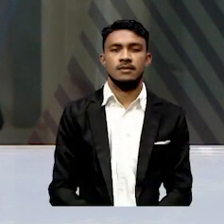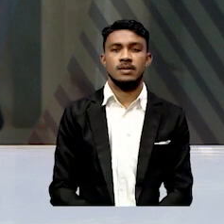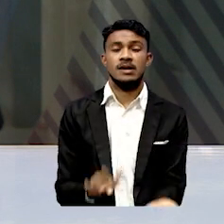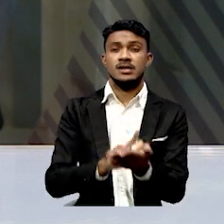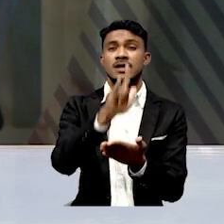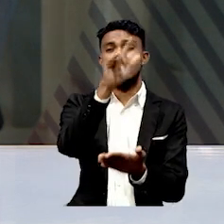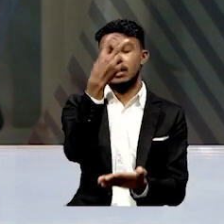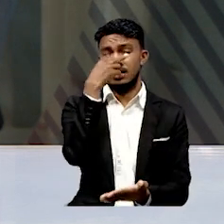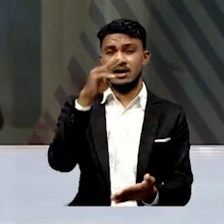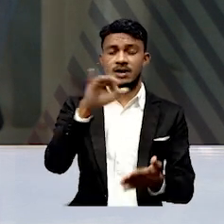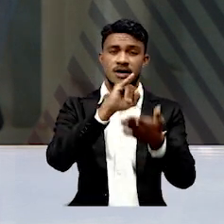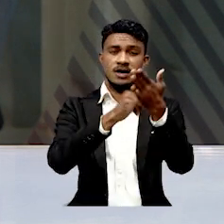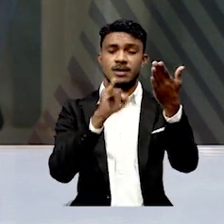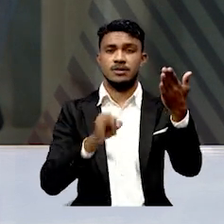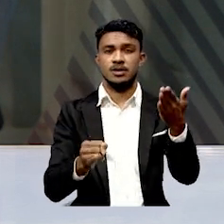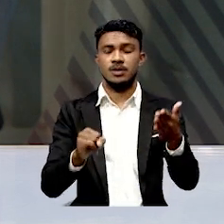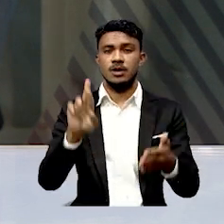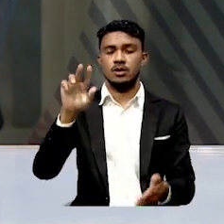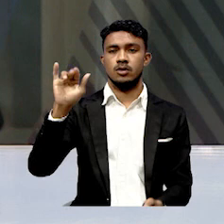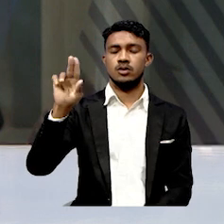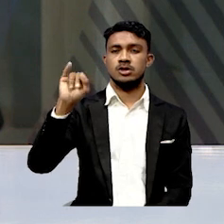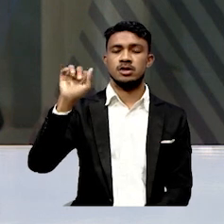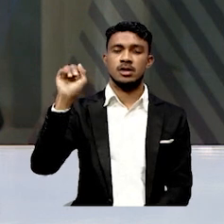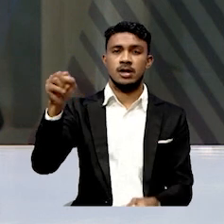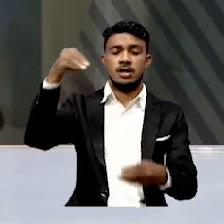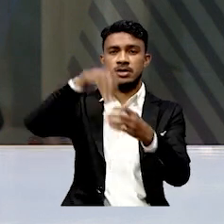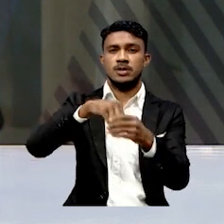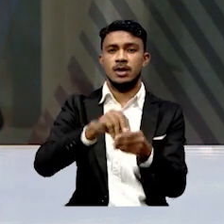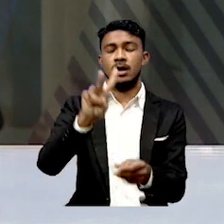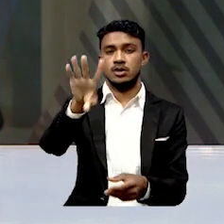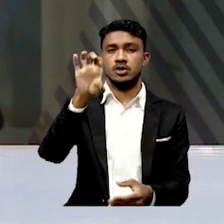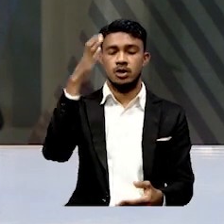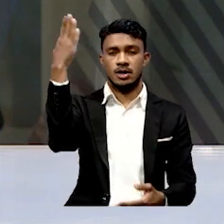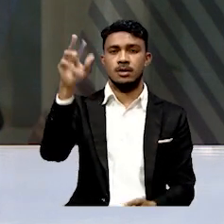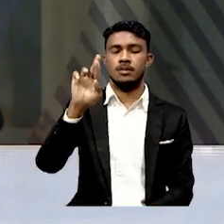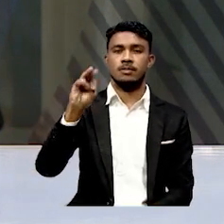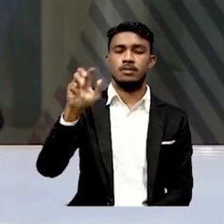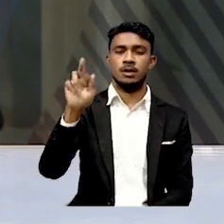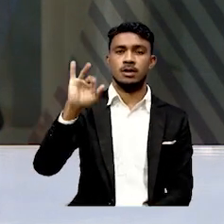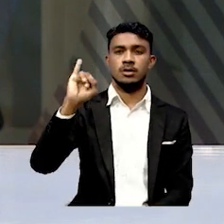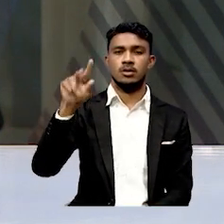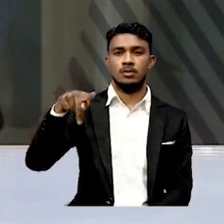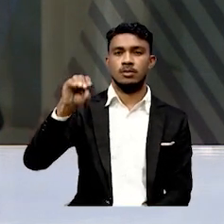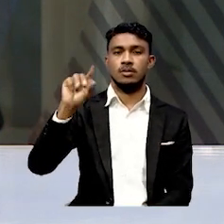Rede divulga imagem com a Rússia, a qual é super civil, atos ruarecem e a Mariupol.